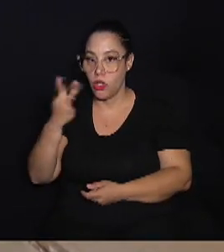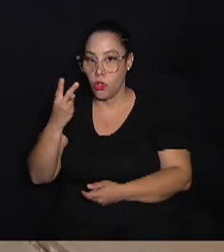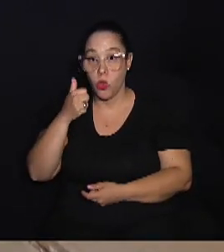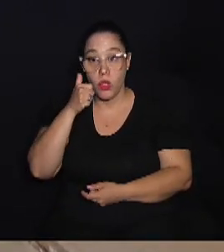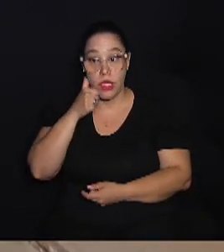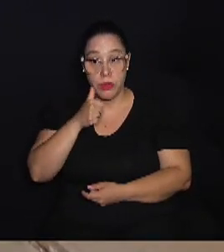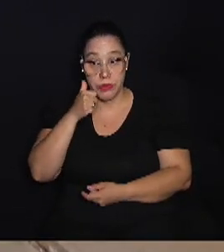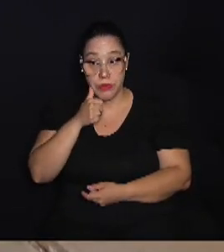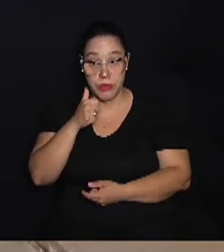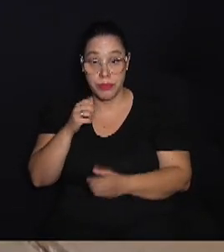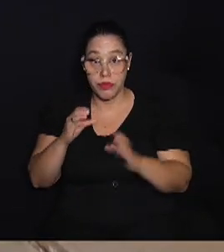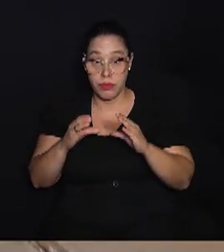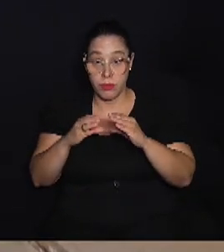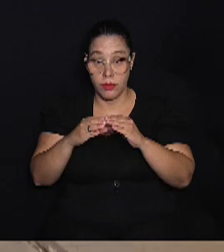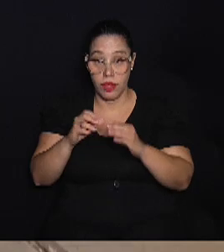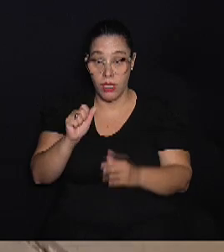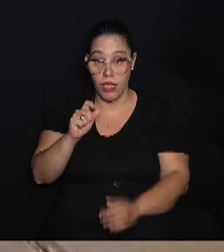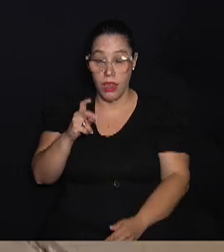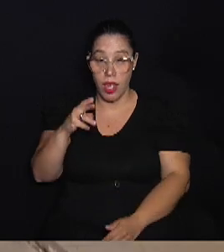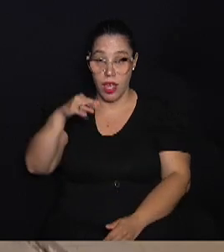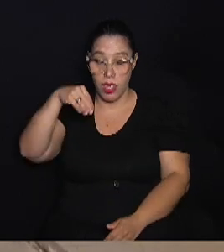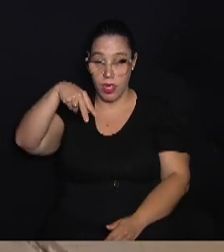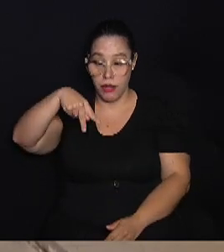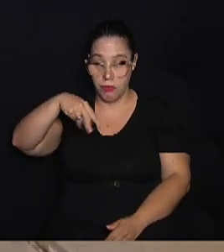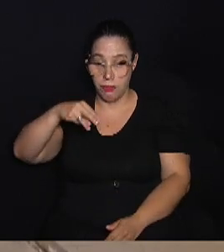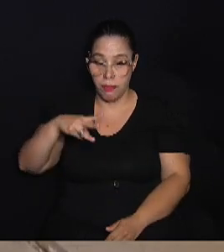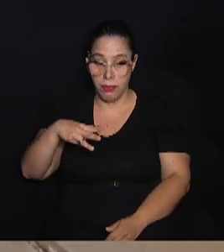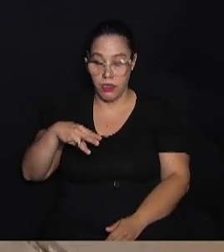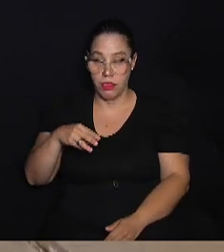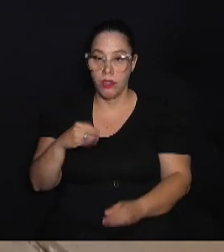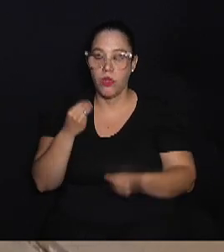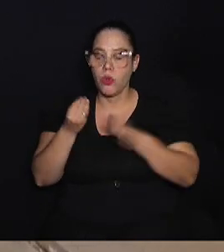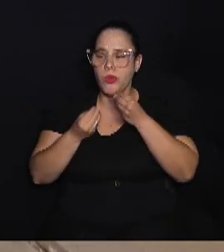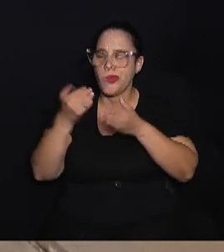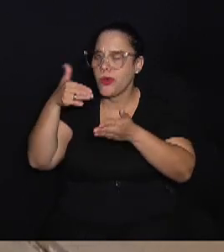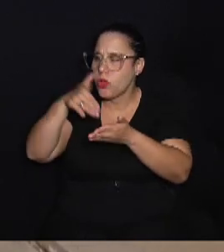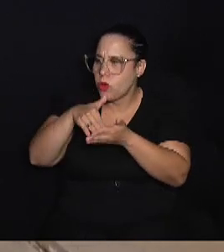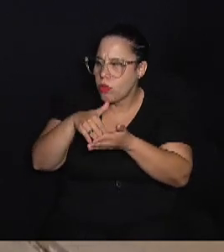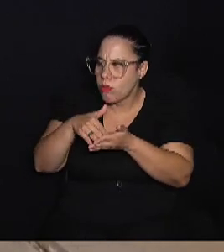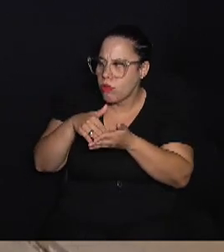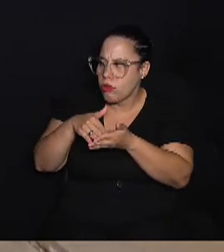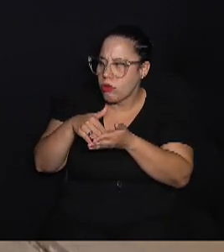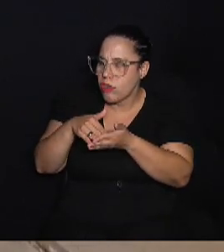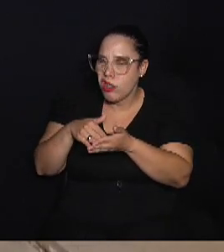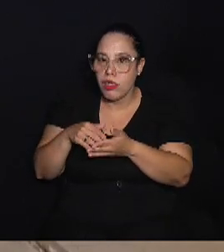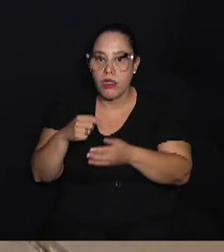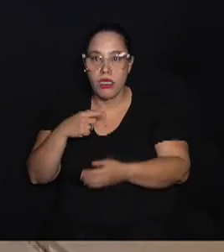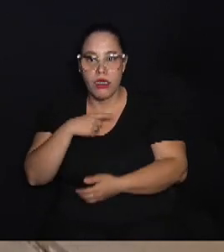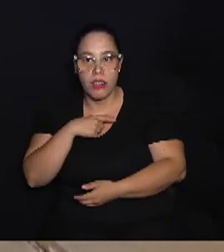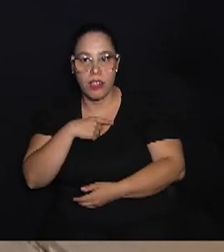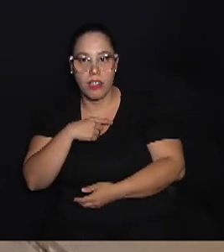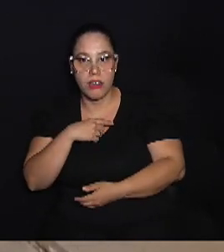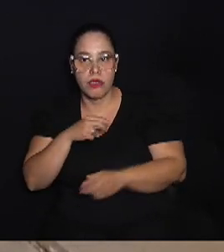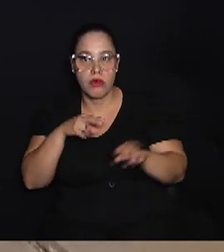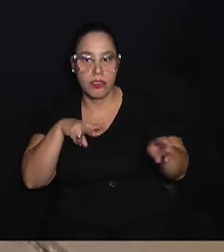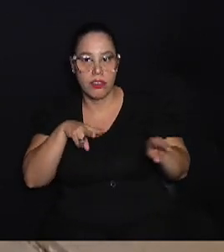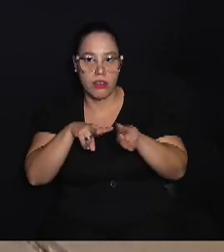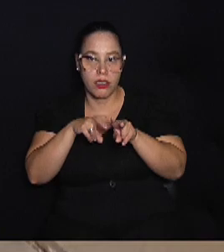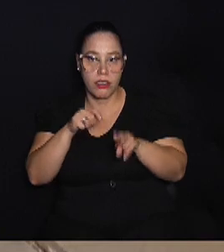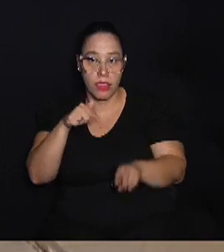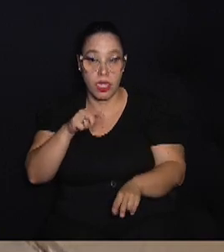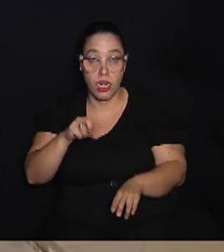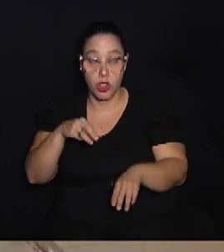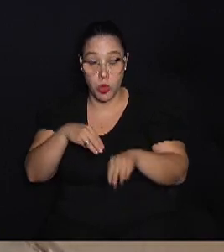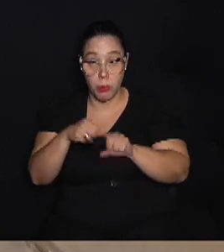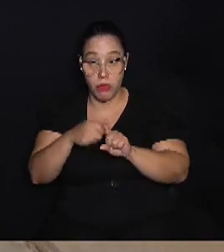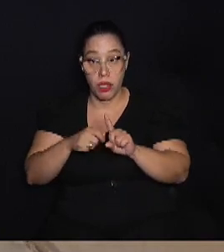fazem parte aqui da equipe da ADA Camp. Camila, como que você veio fazer parte aqui da equipe? Então, eu sofri meu acidente e 7 meses